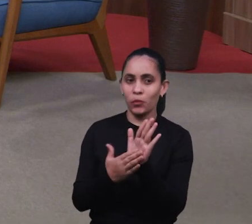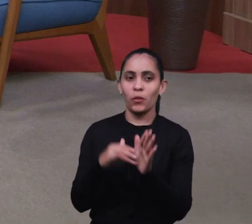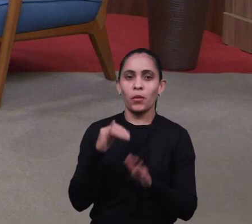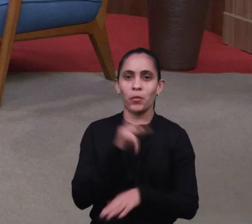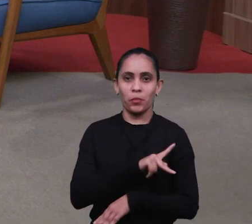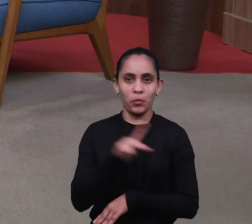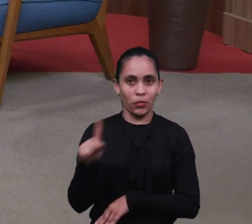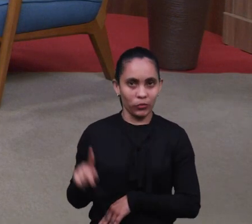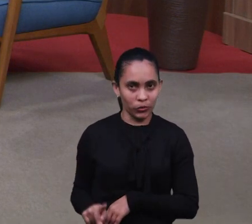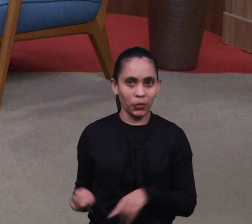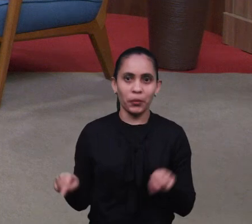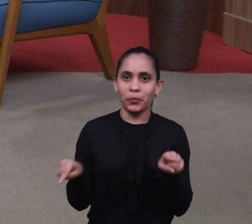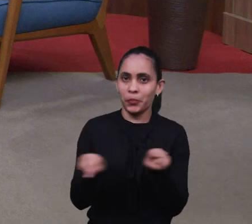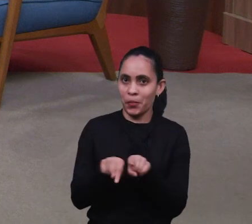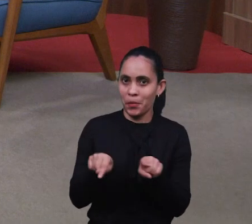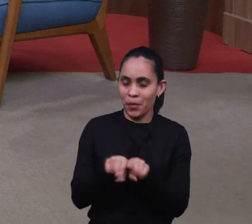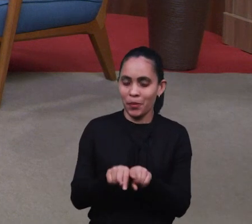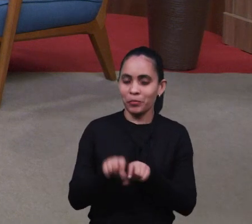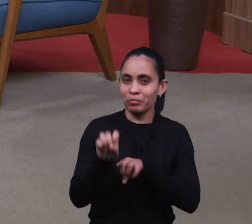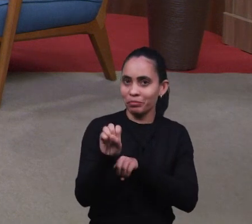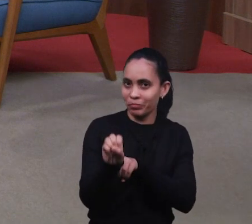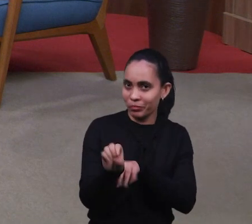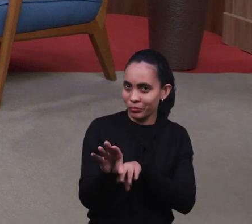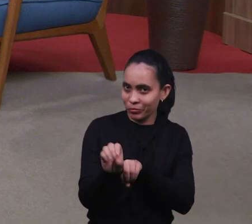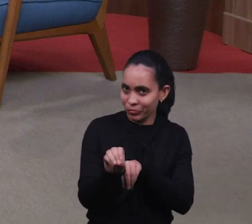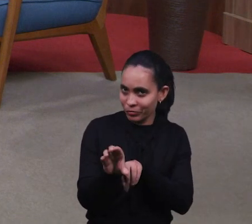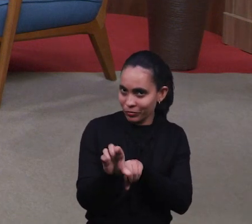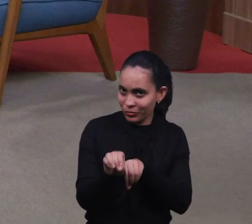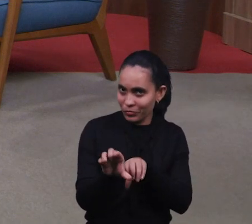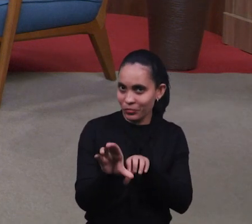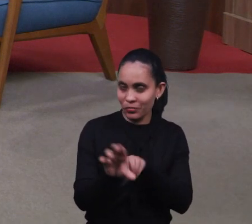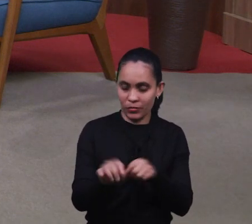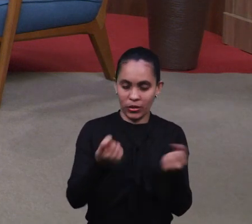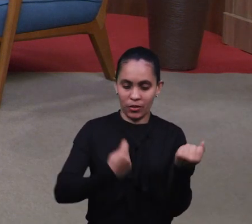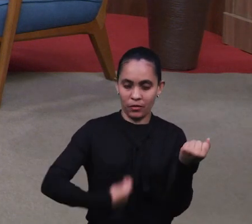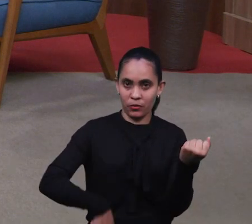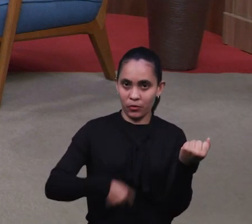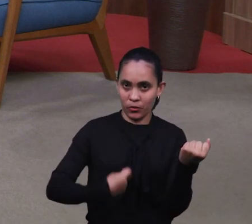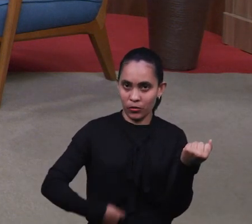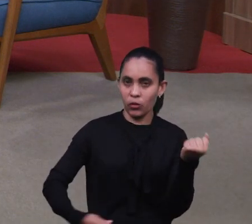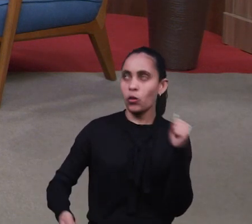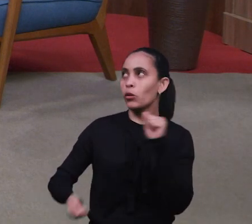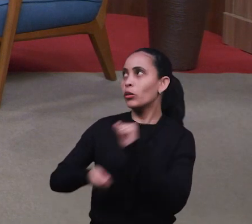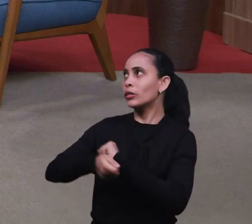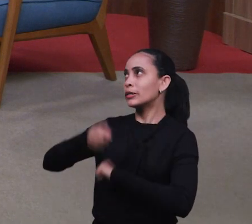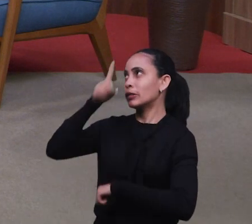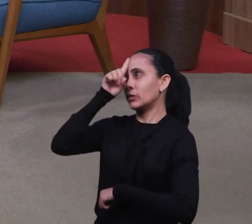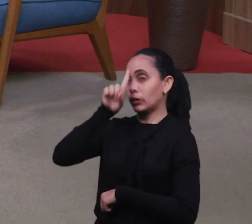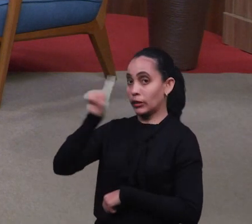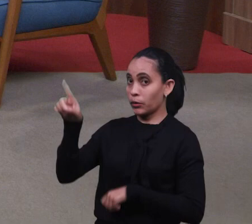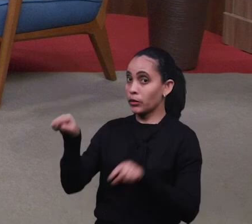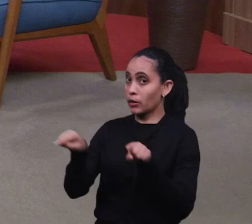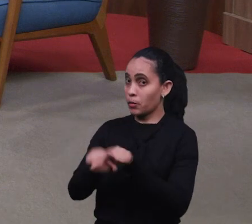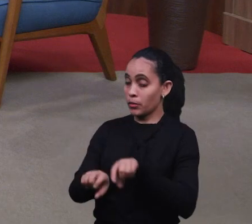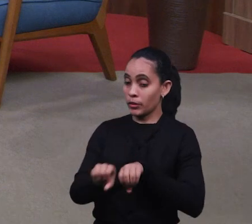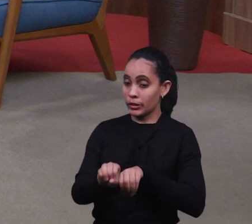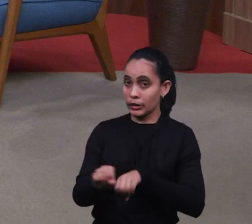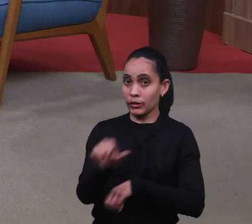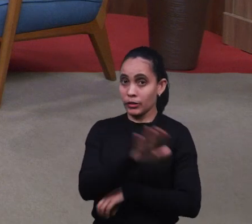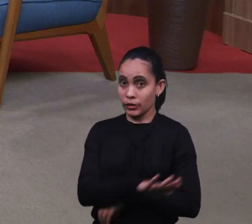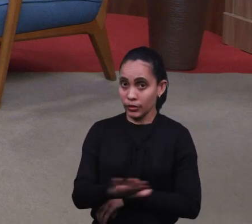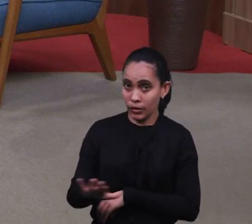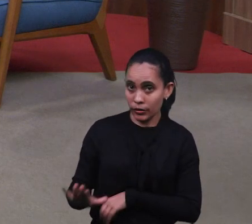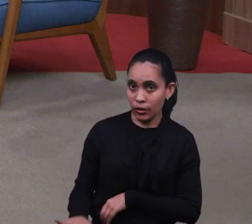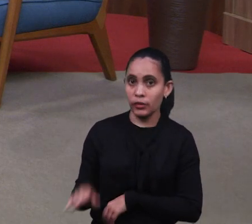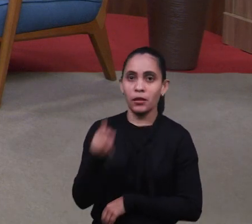Zumac vai nos ensinar as posições dos acordes para o violão do louvor ao lado de Deus. E na aula para as crianças,